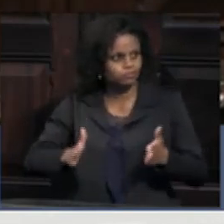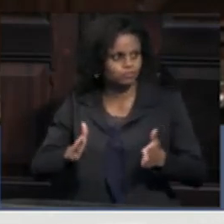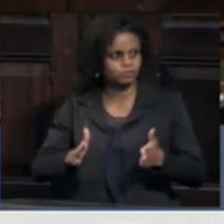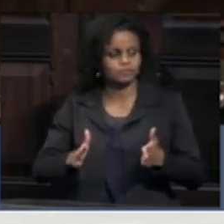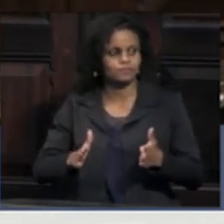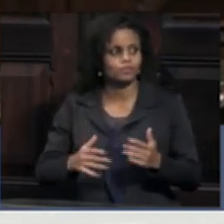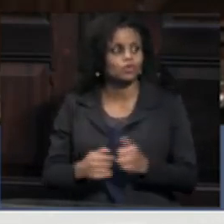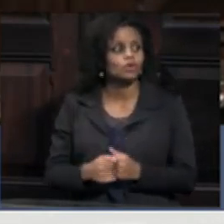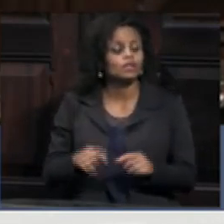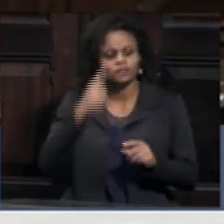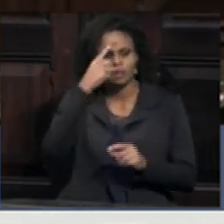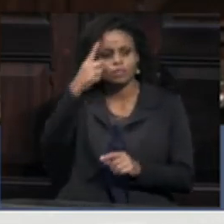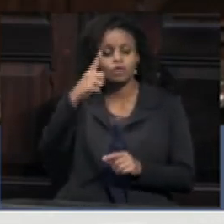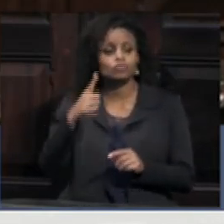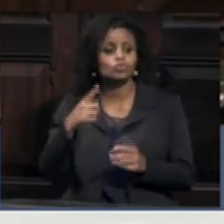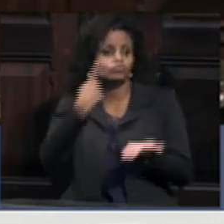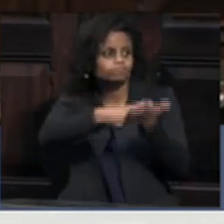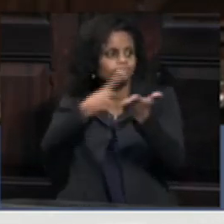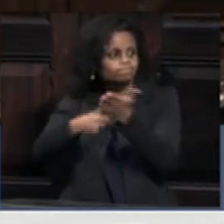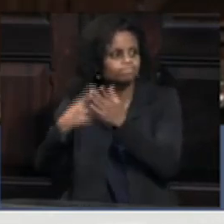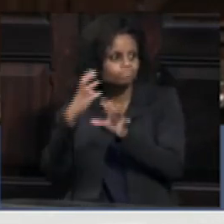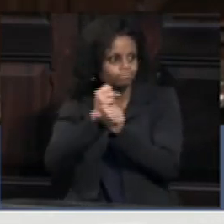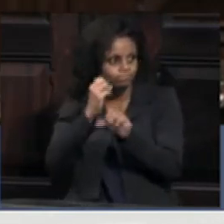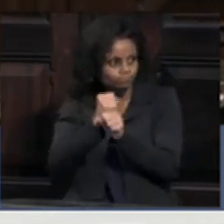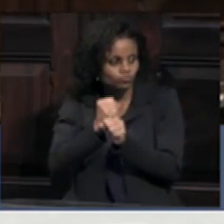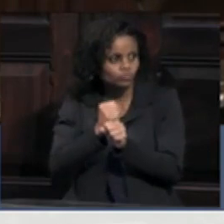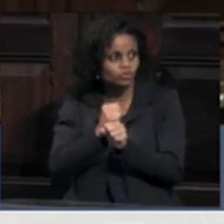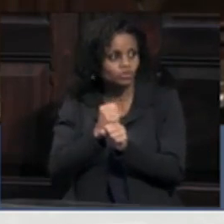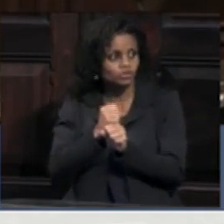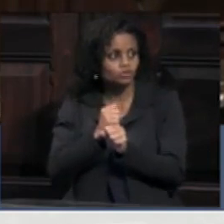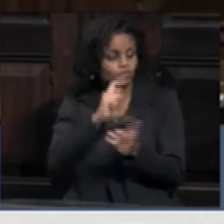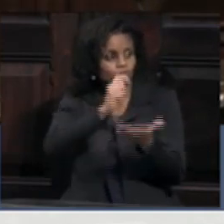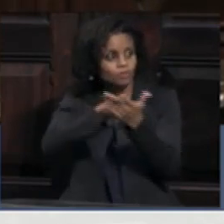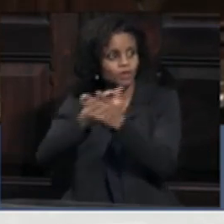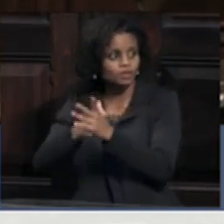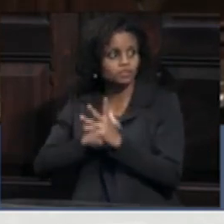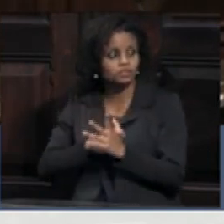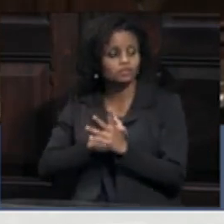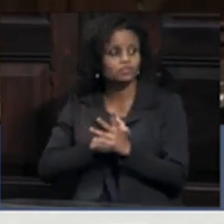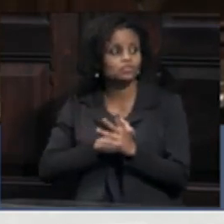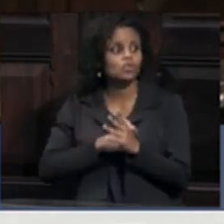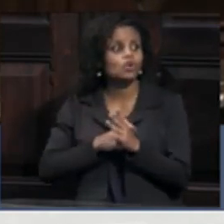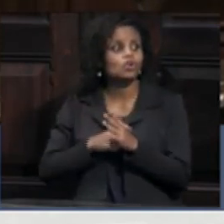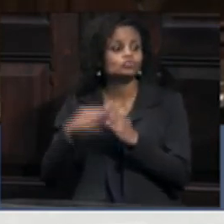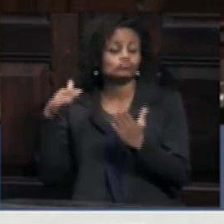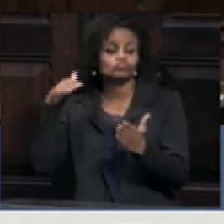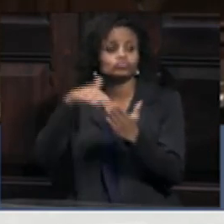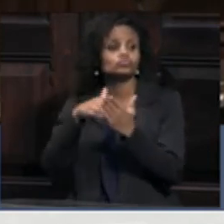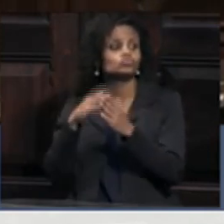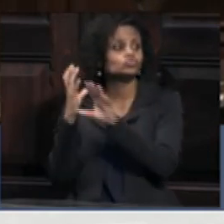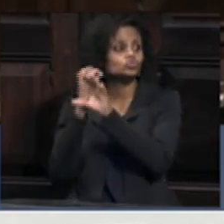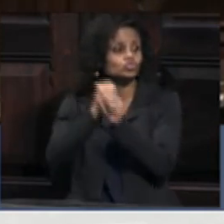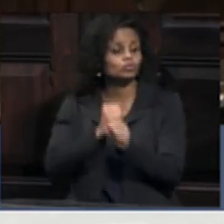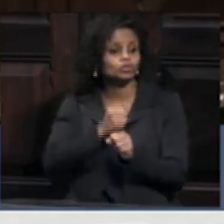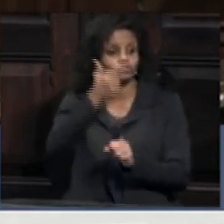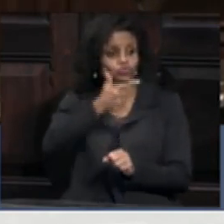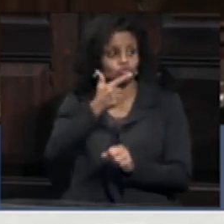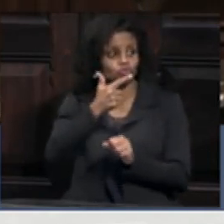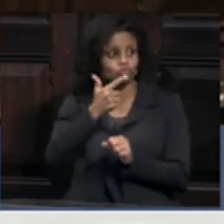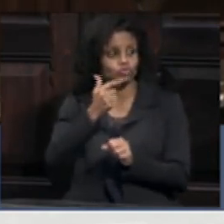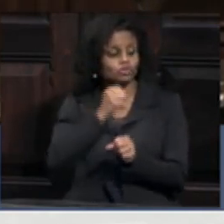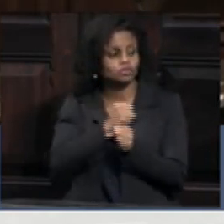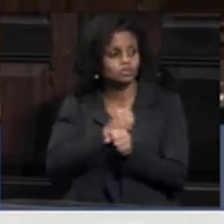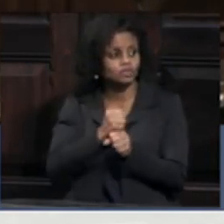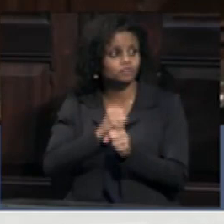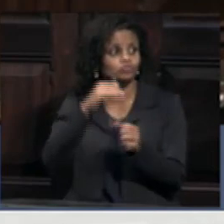acordo de recuperação fiscal só completará 2 anos em maio, o que quer dizer que o governo eleito